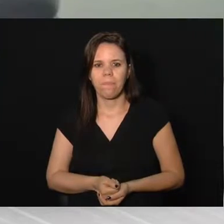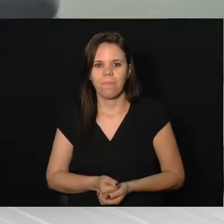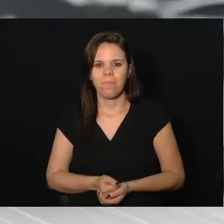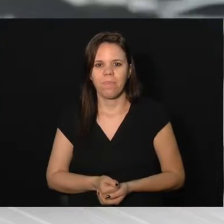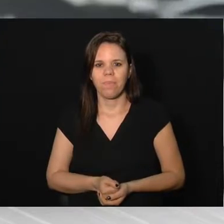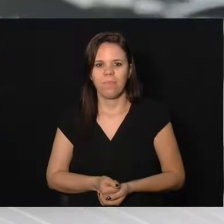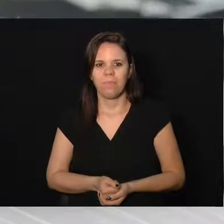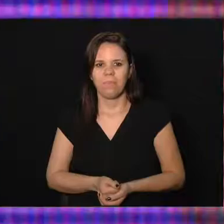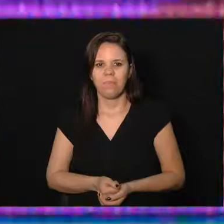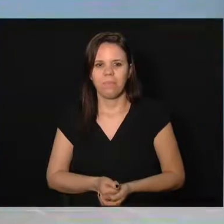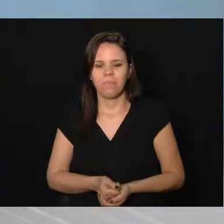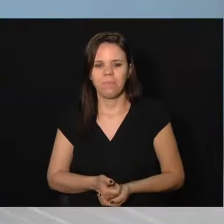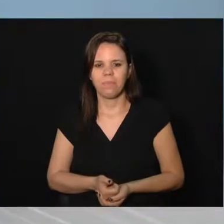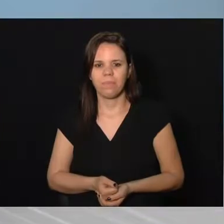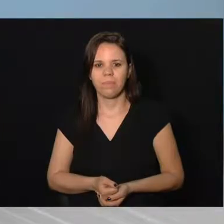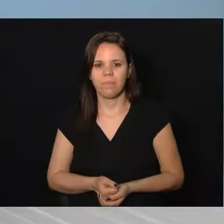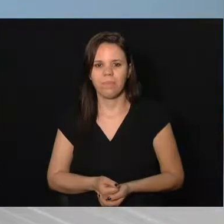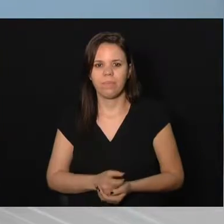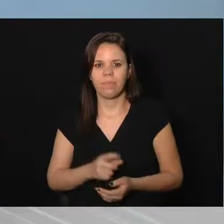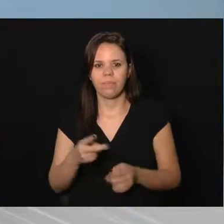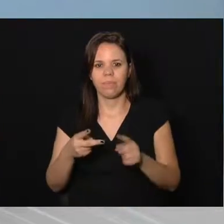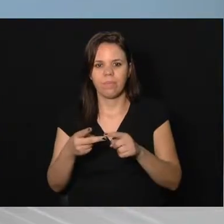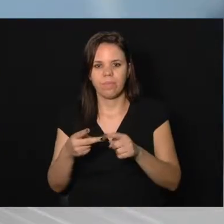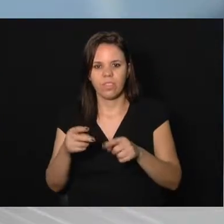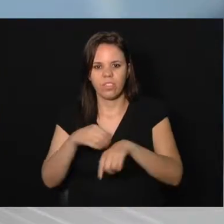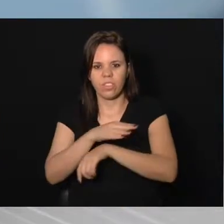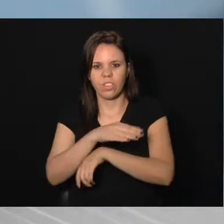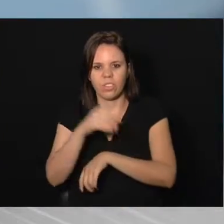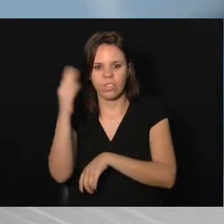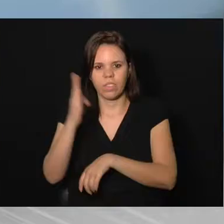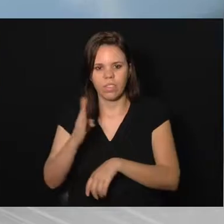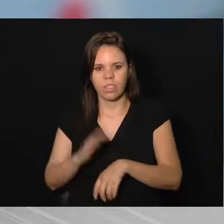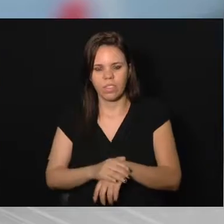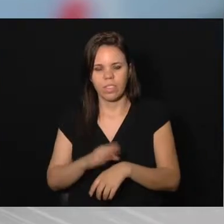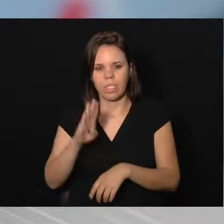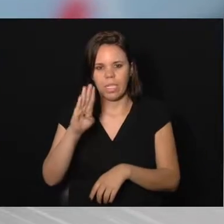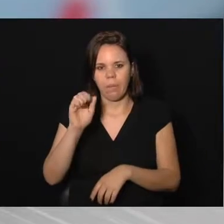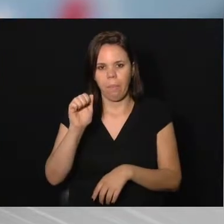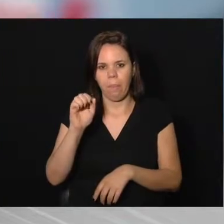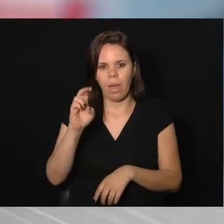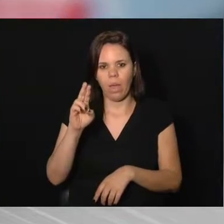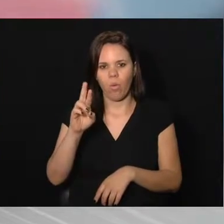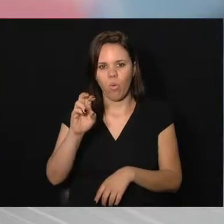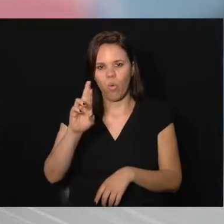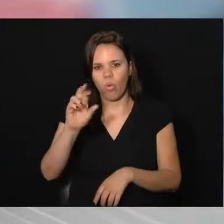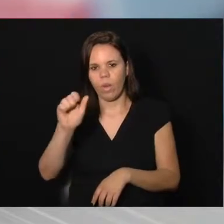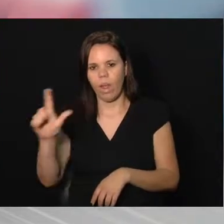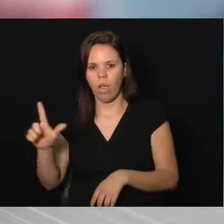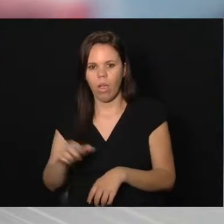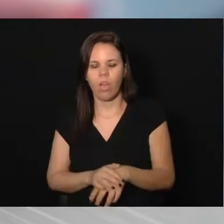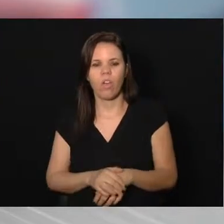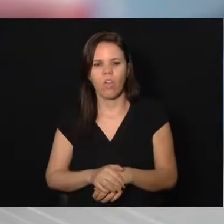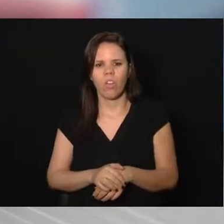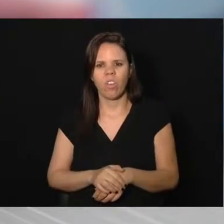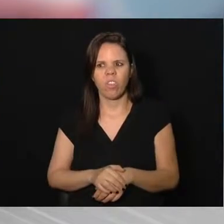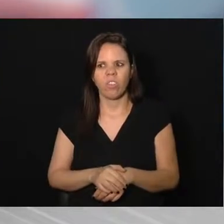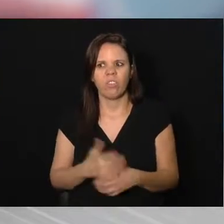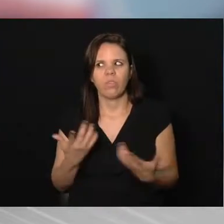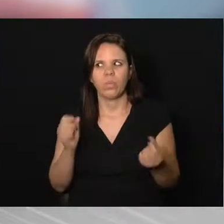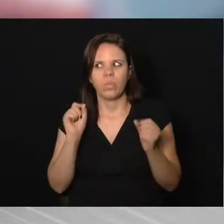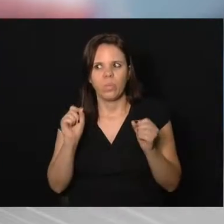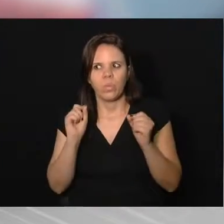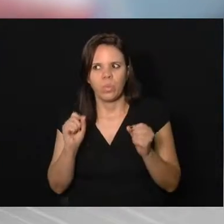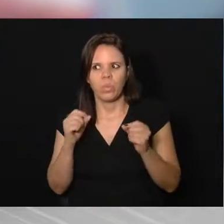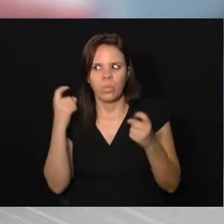É o cara mesmo. A segunda dica é o brasileiro Bacurau, um filme que mistura drama, suspense e faroeste.